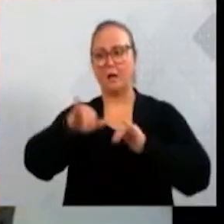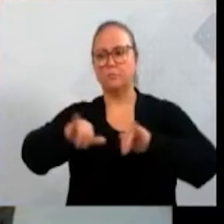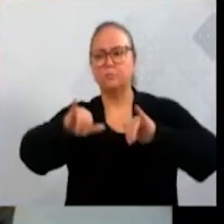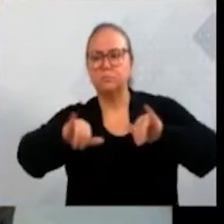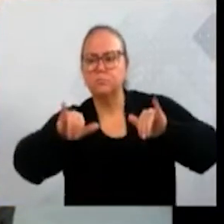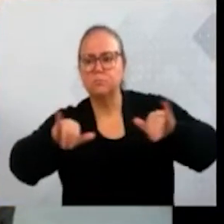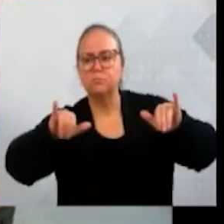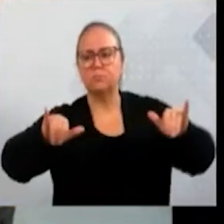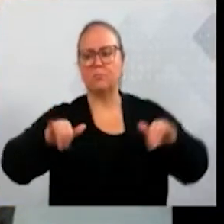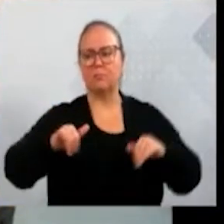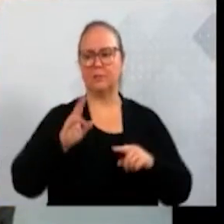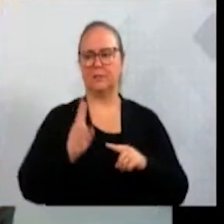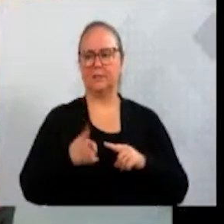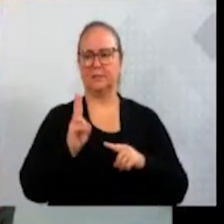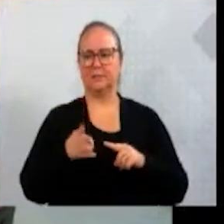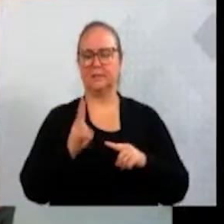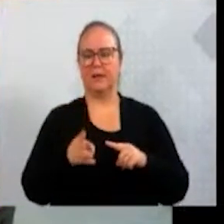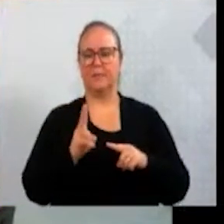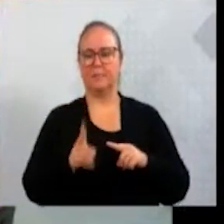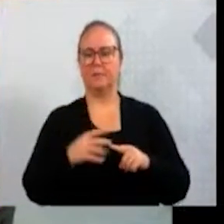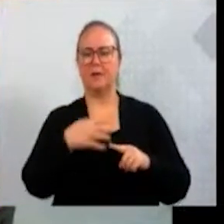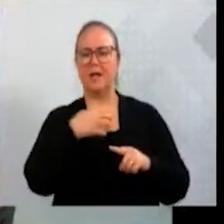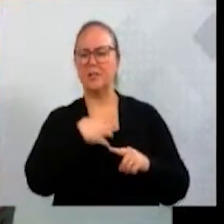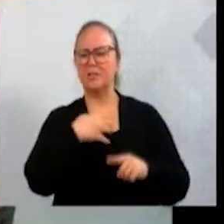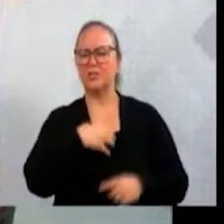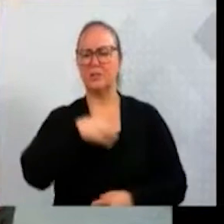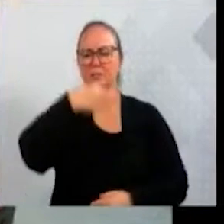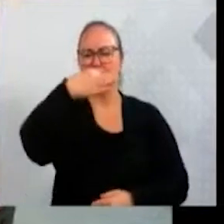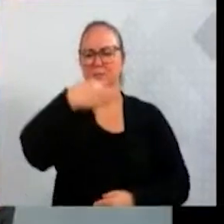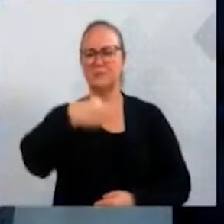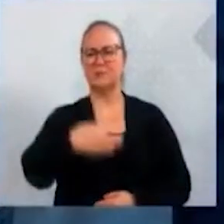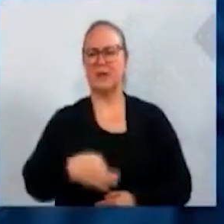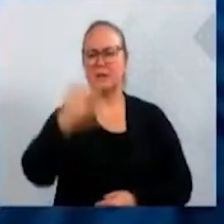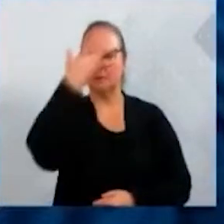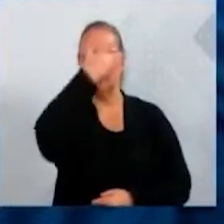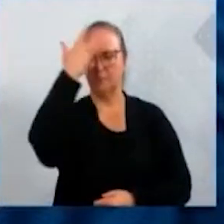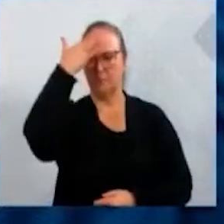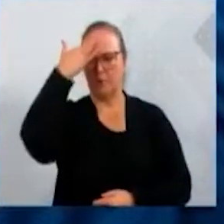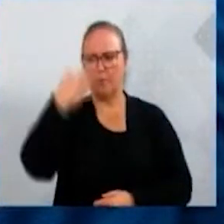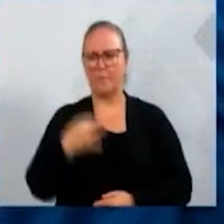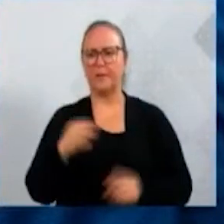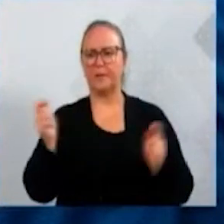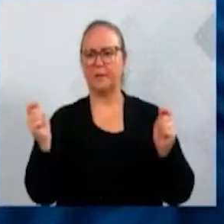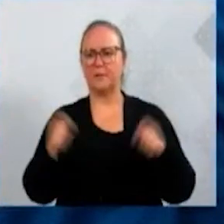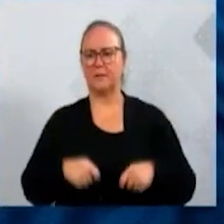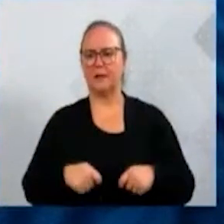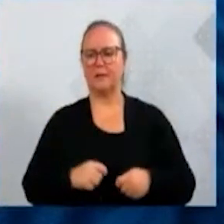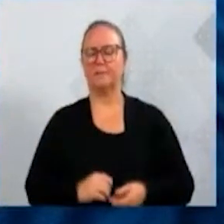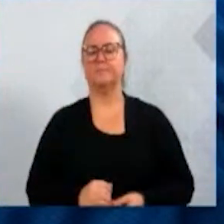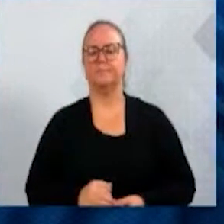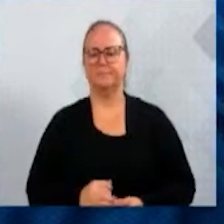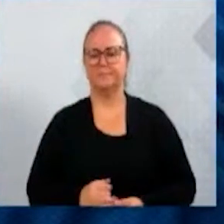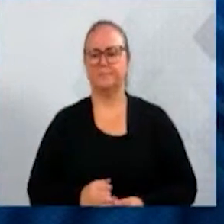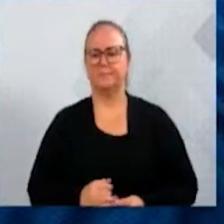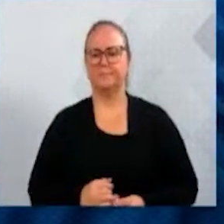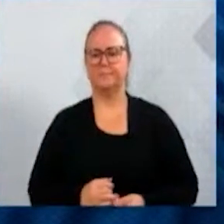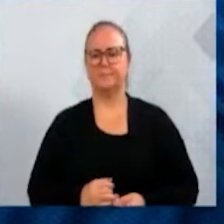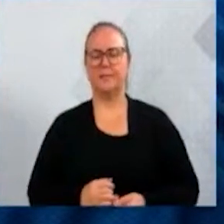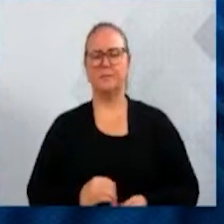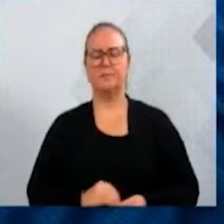mais pura possibilidade de que as pessoas entendam não possuem agremiação